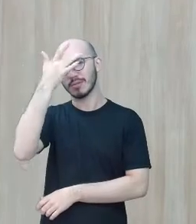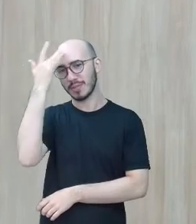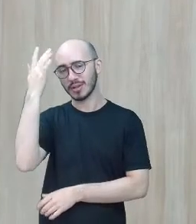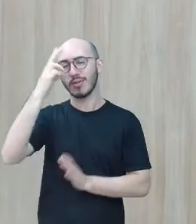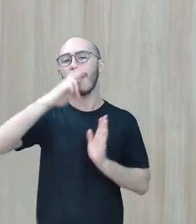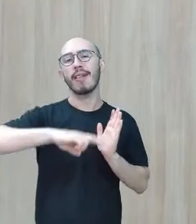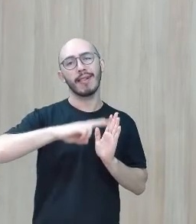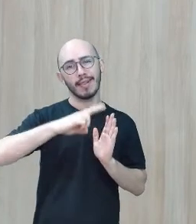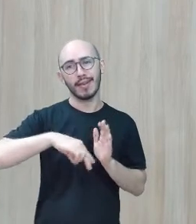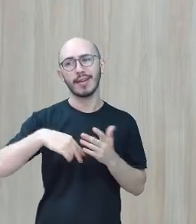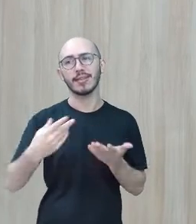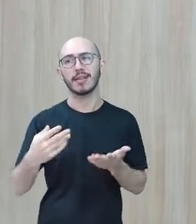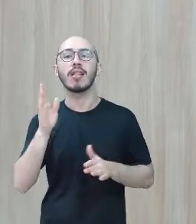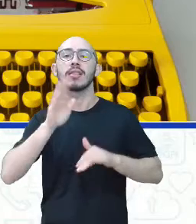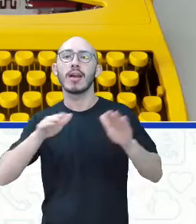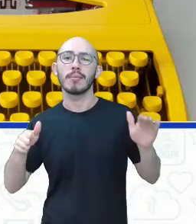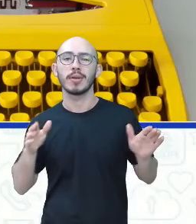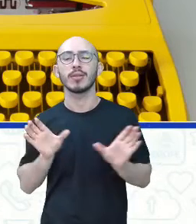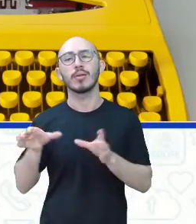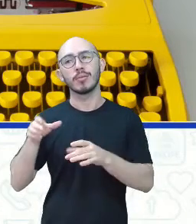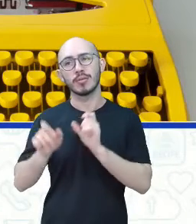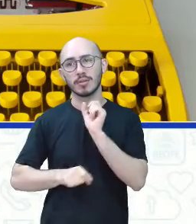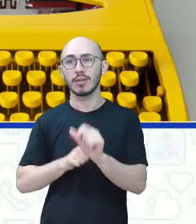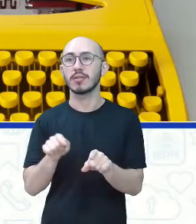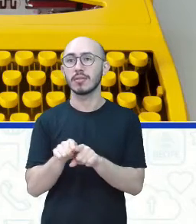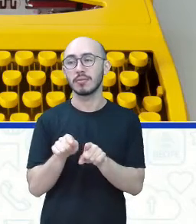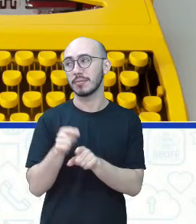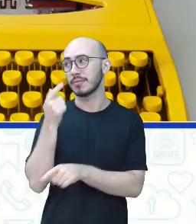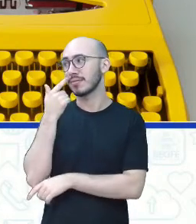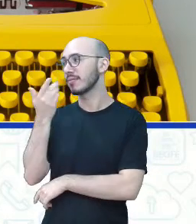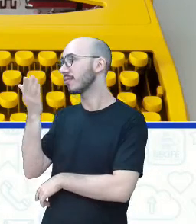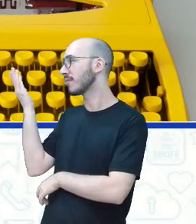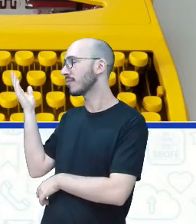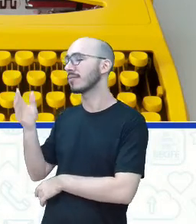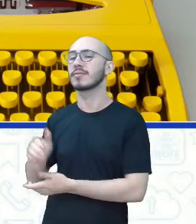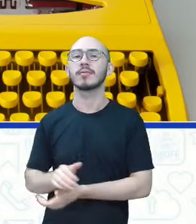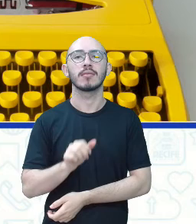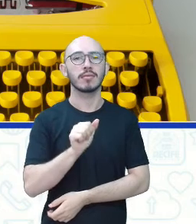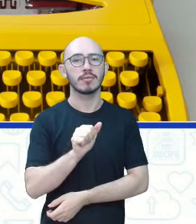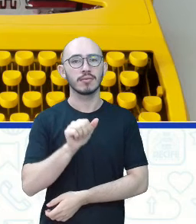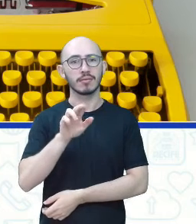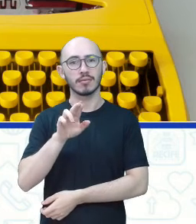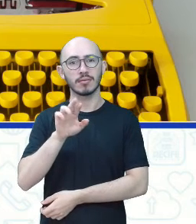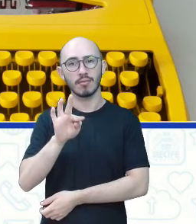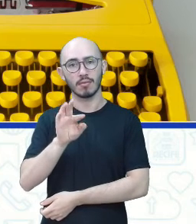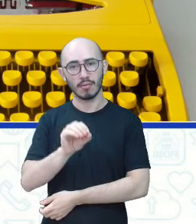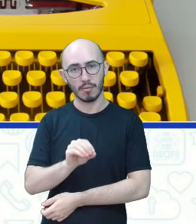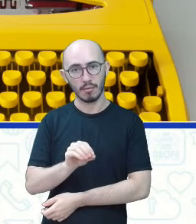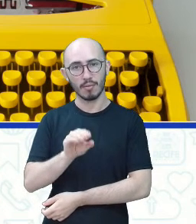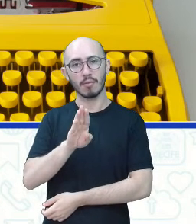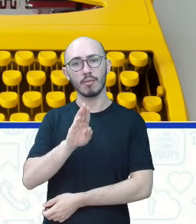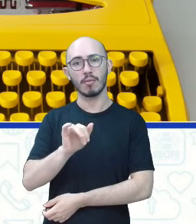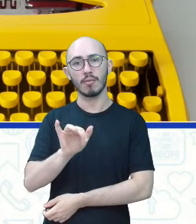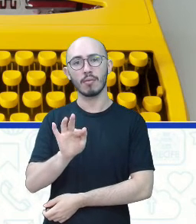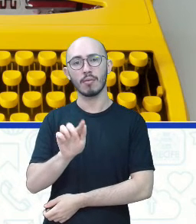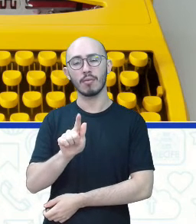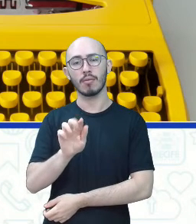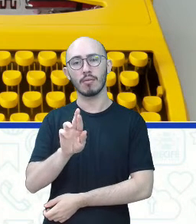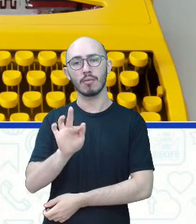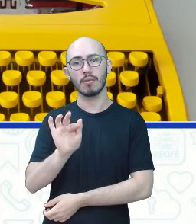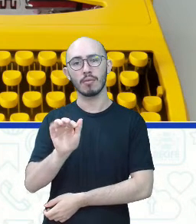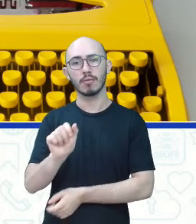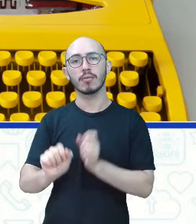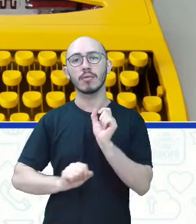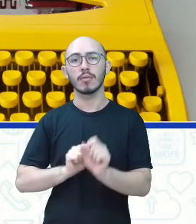A autobiografia, por outro lado, é bem semelhante, só que o nomezinho já diz, é uma biografia feita pela própria